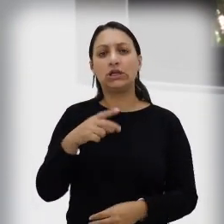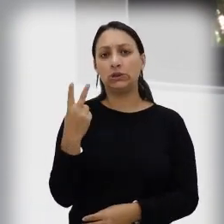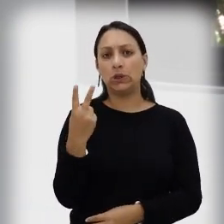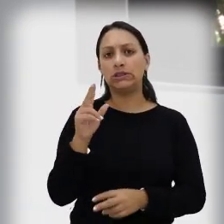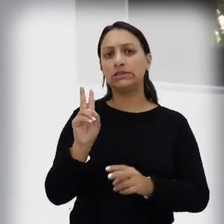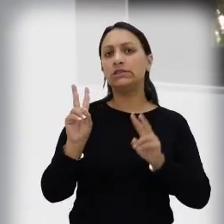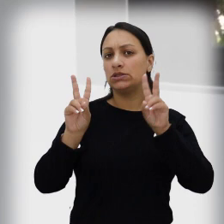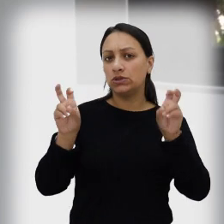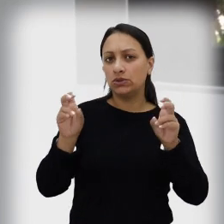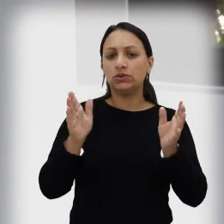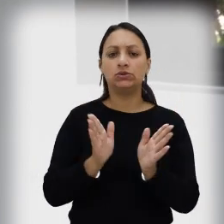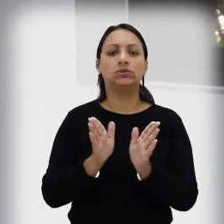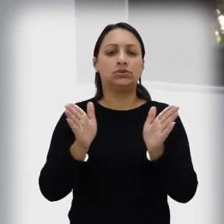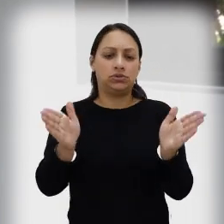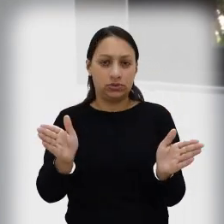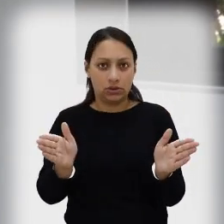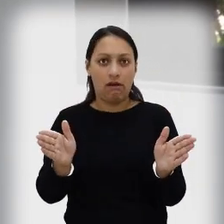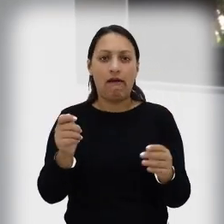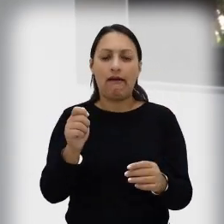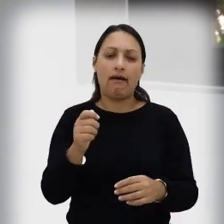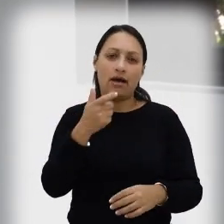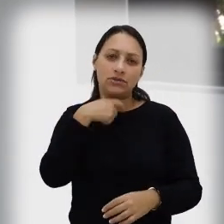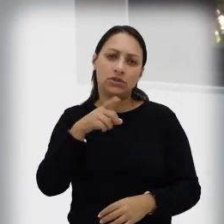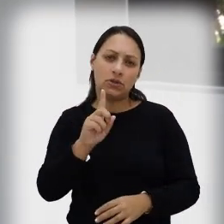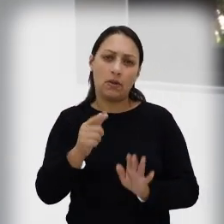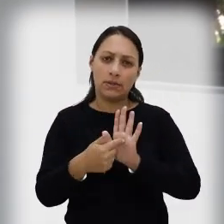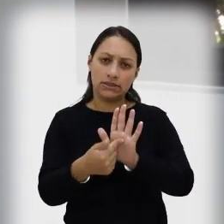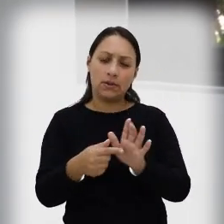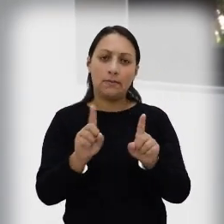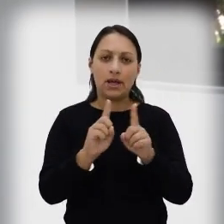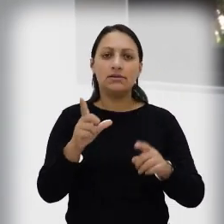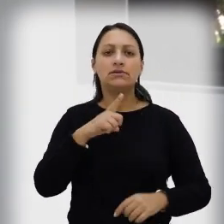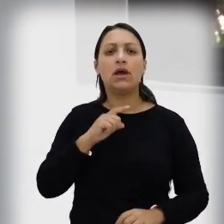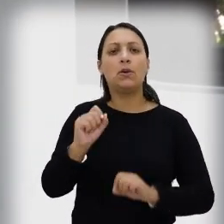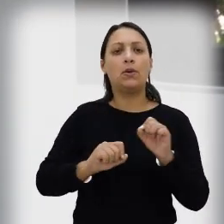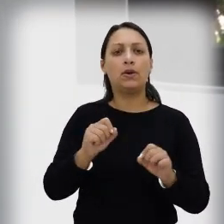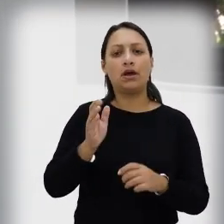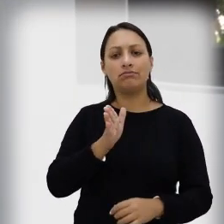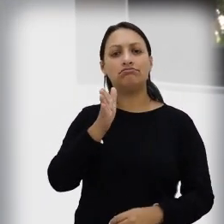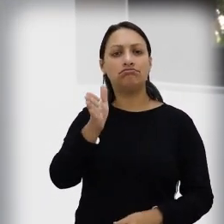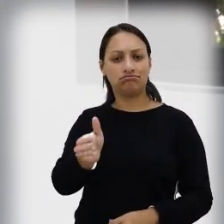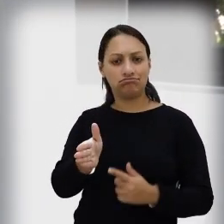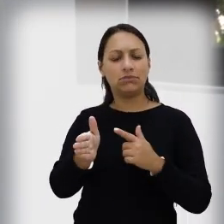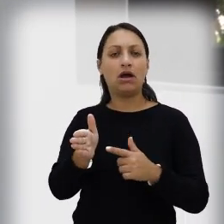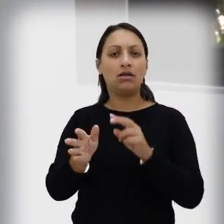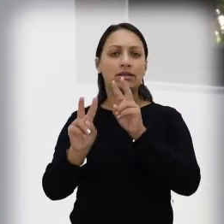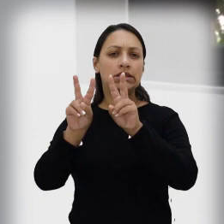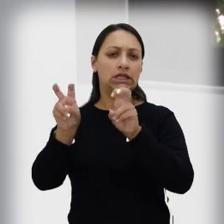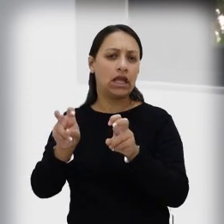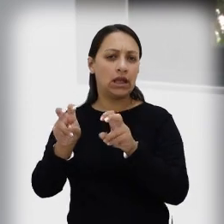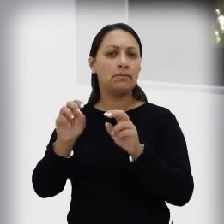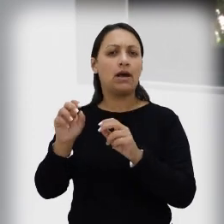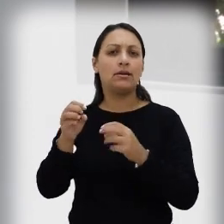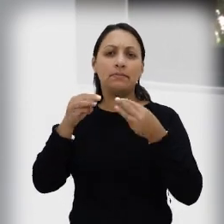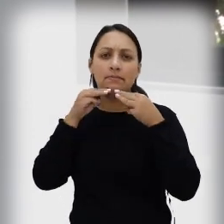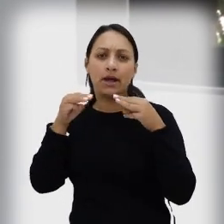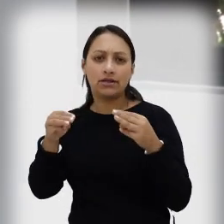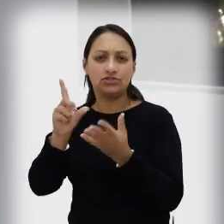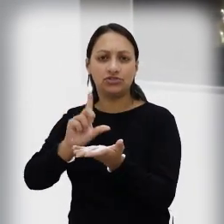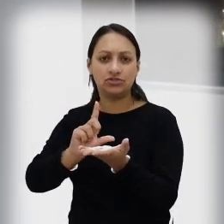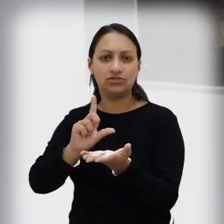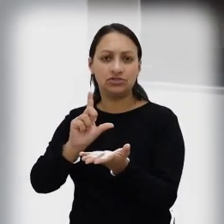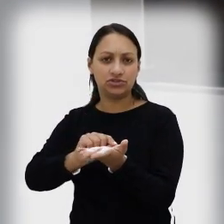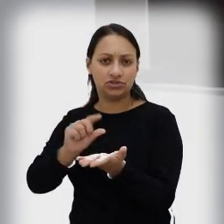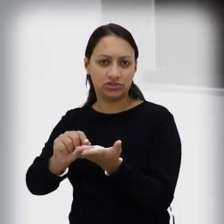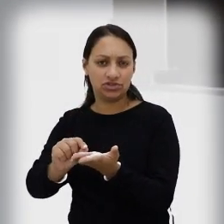temas. Eu até acho que aqui não apareceu na nossa apresentação, mas a gente tem o tema marketing e a gente tem o marketing digital.